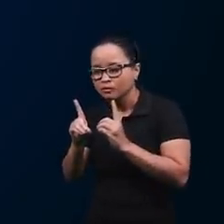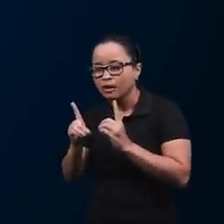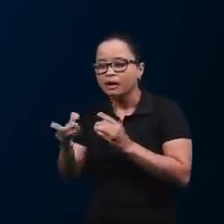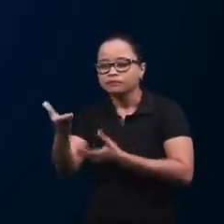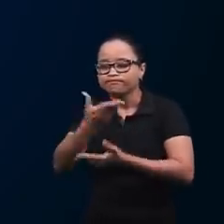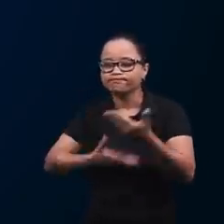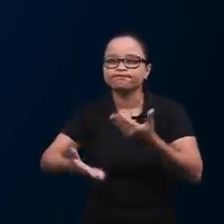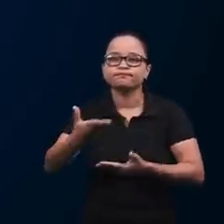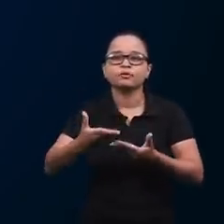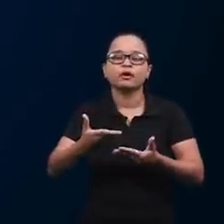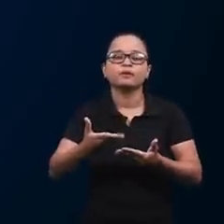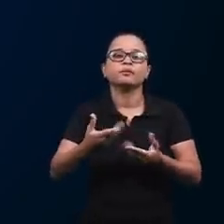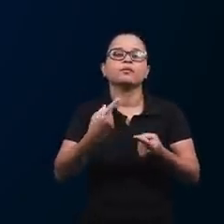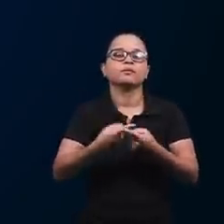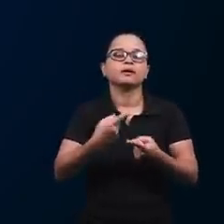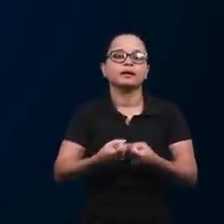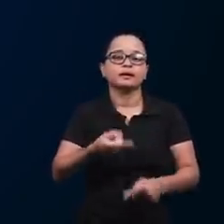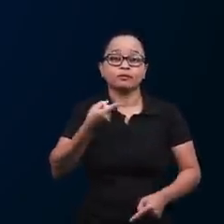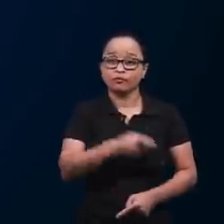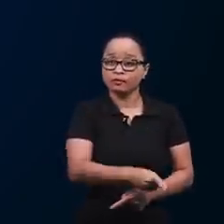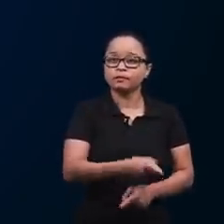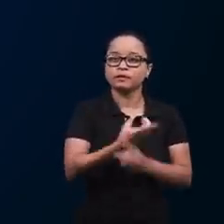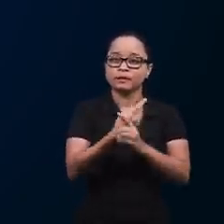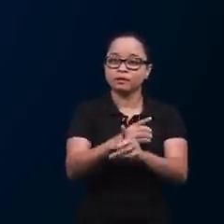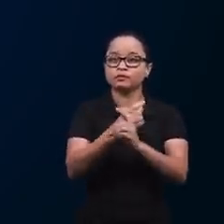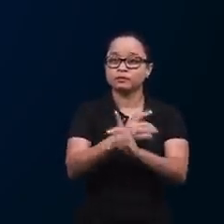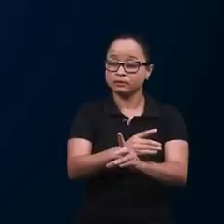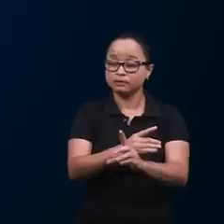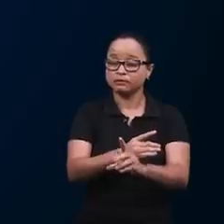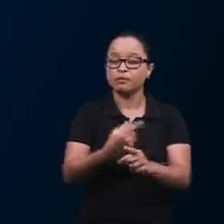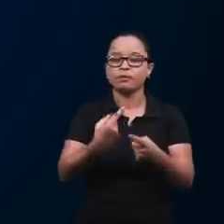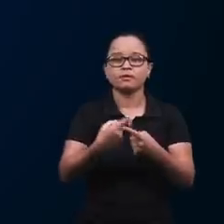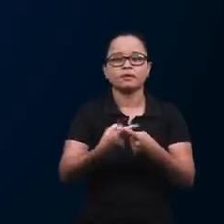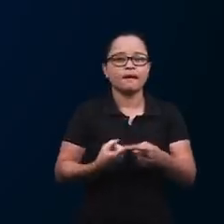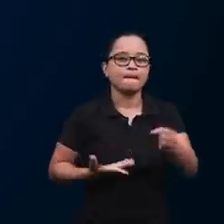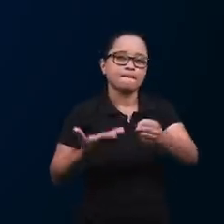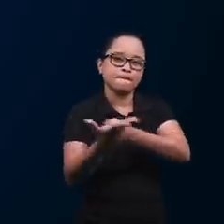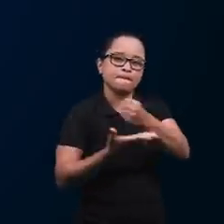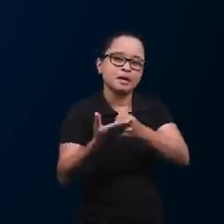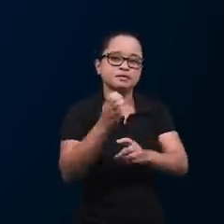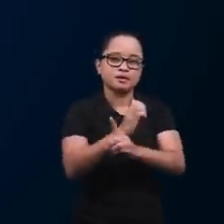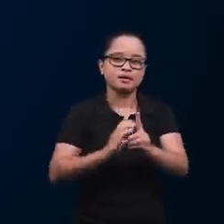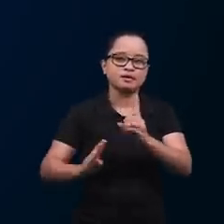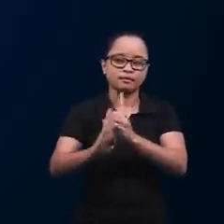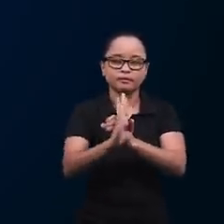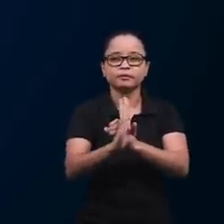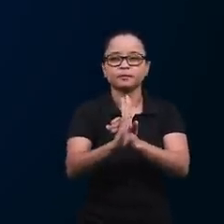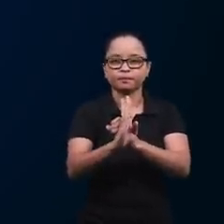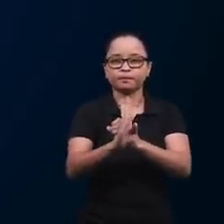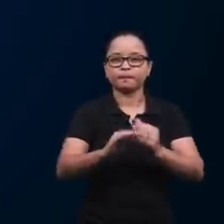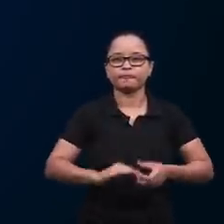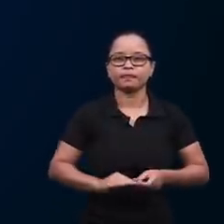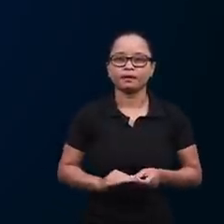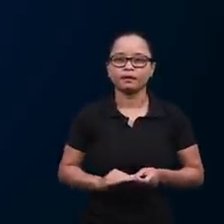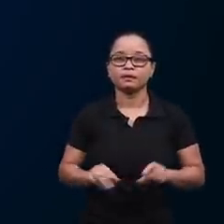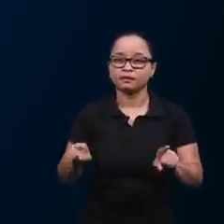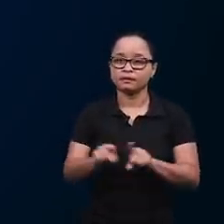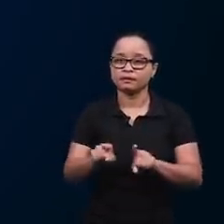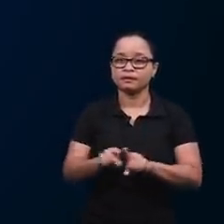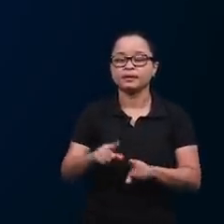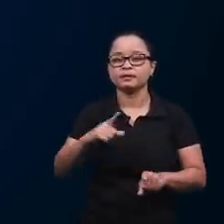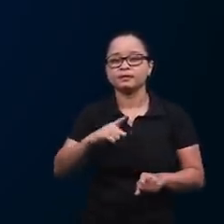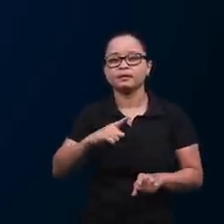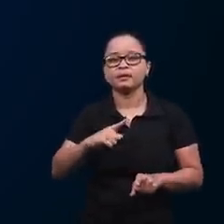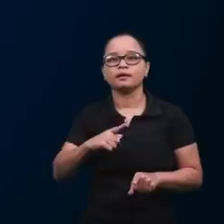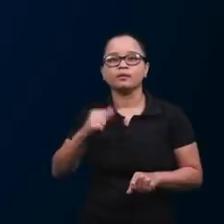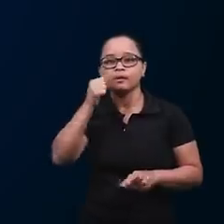fruto desse trabalho de aprofundamento da doutrina tendo como base a escola bíblica dominical eu tenho